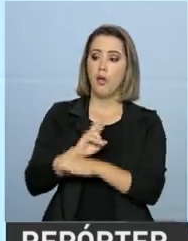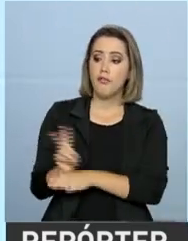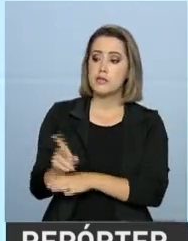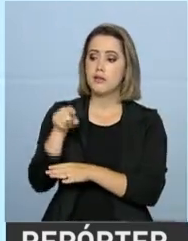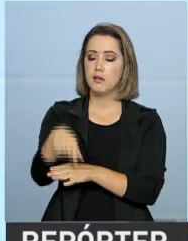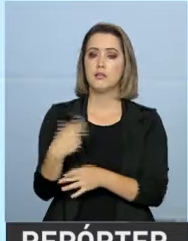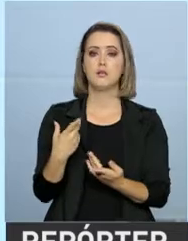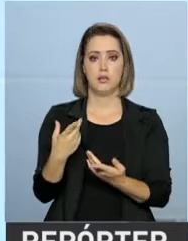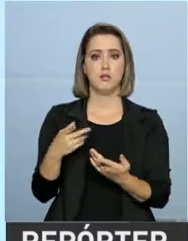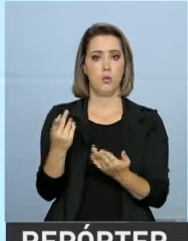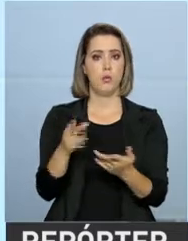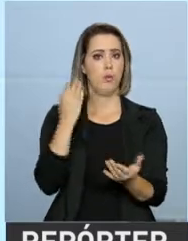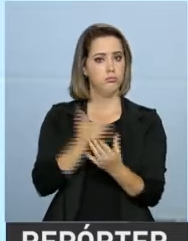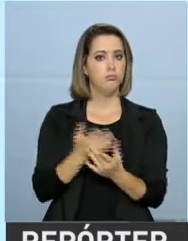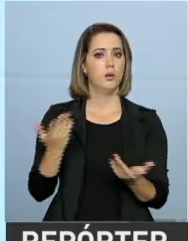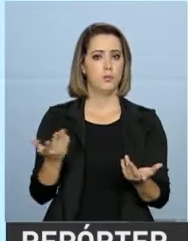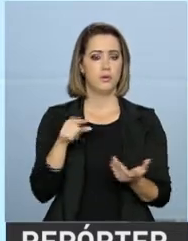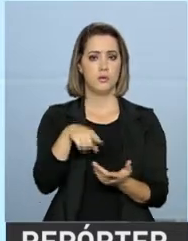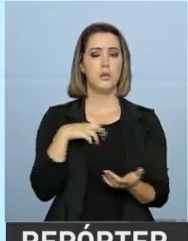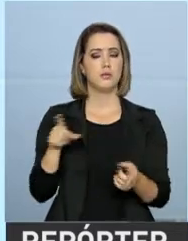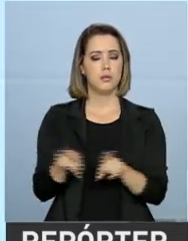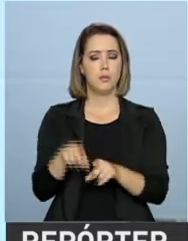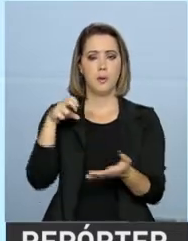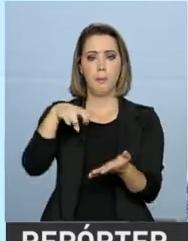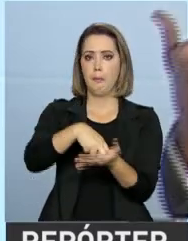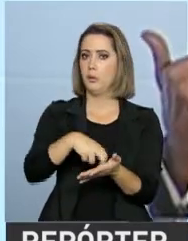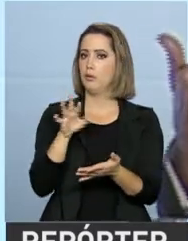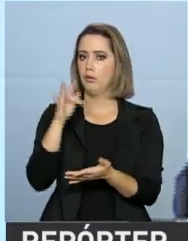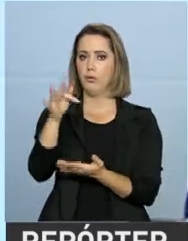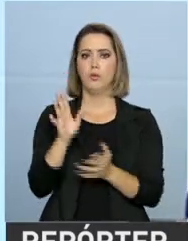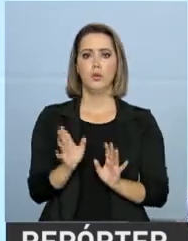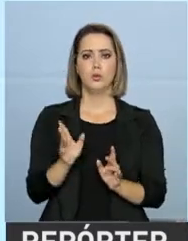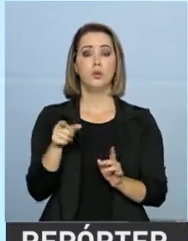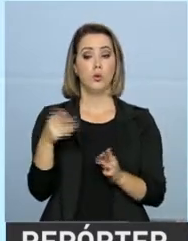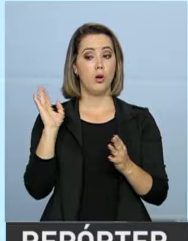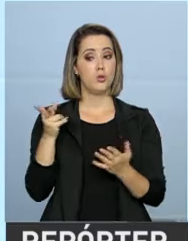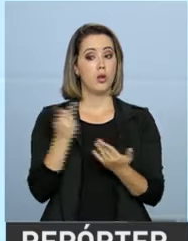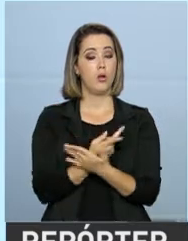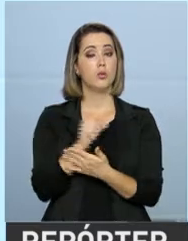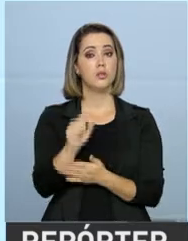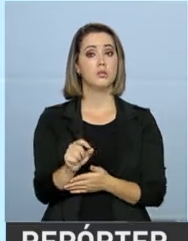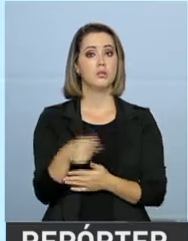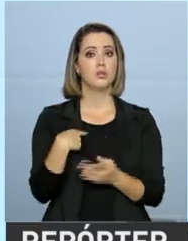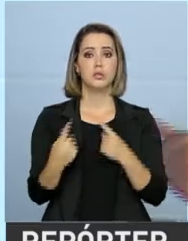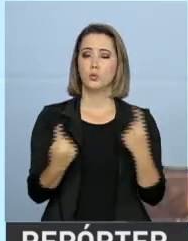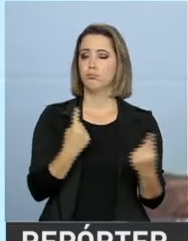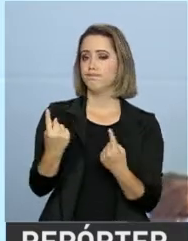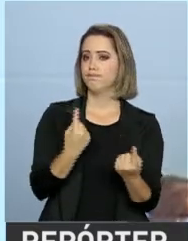E sobre serem apurados, puníveis ao depois, como aconteceu até com